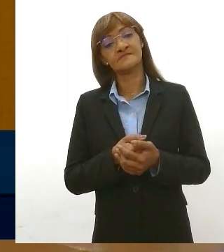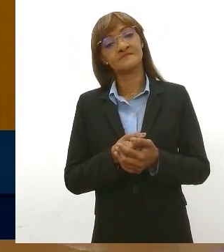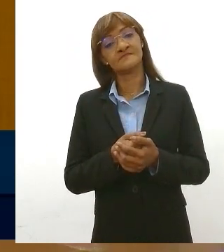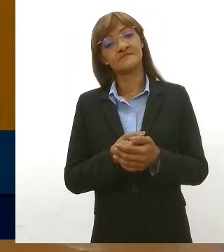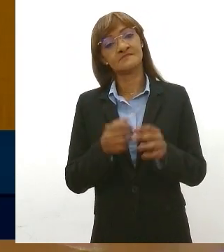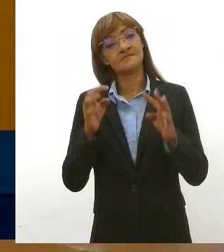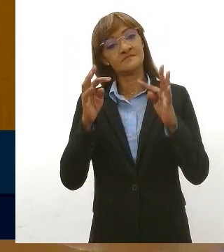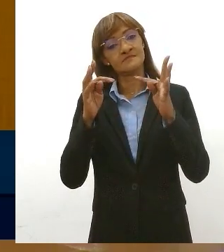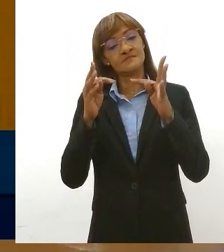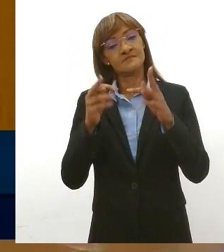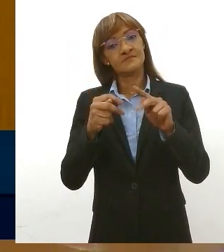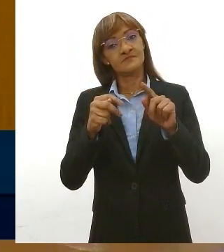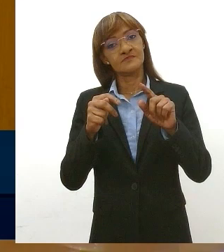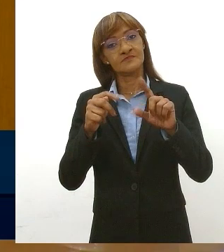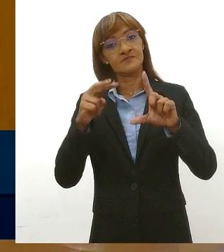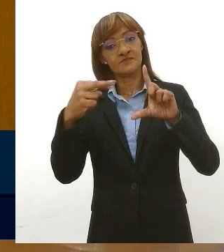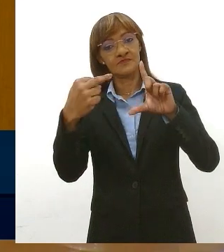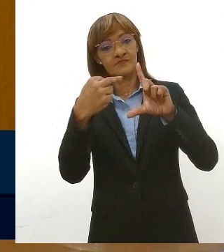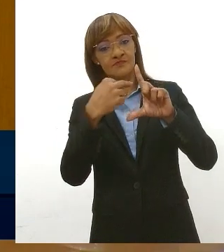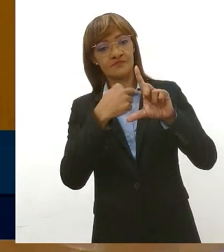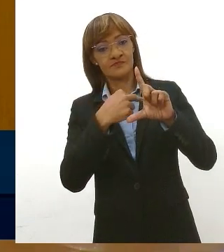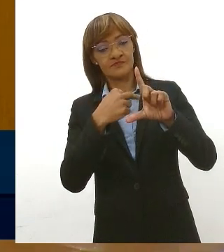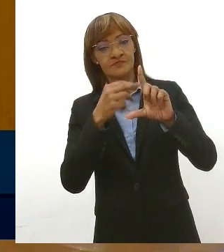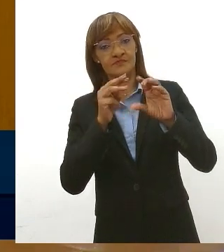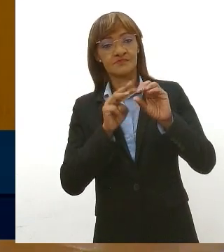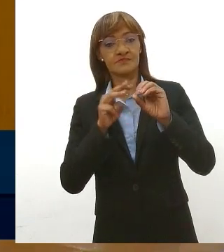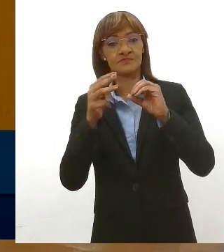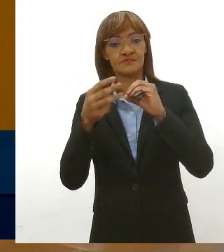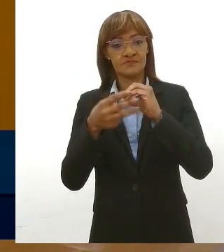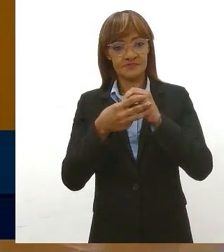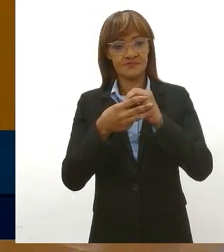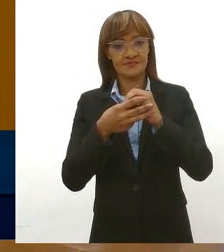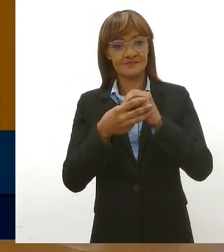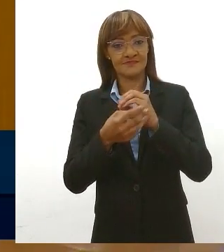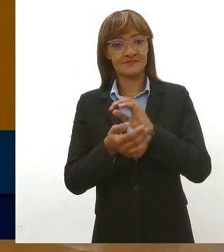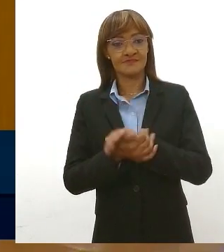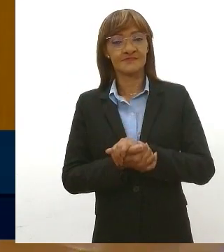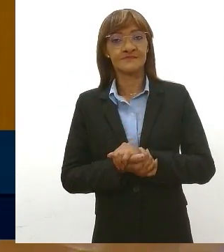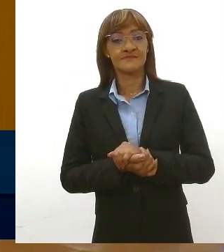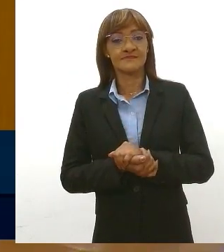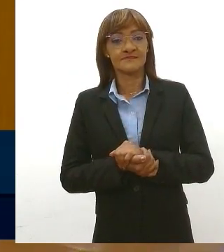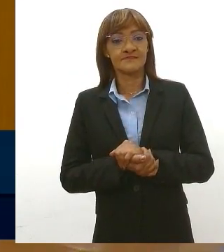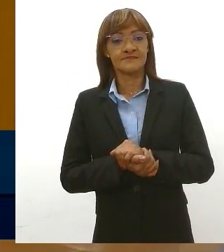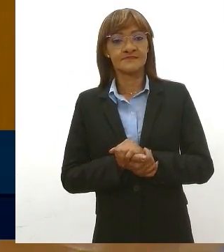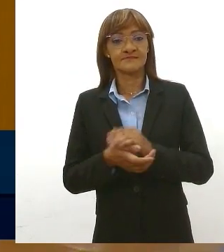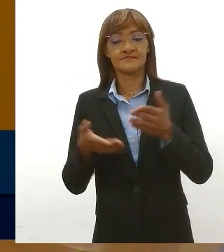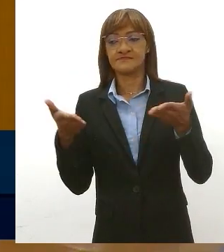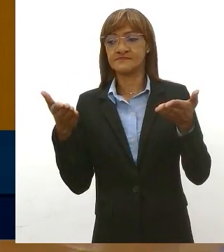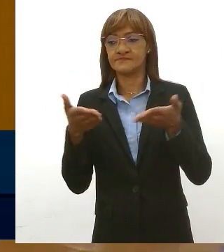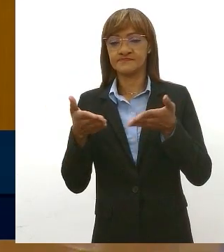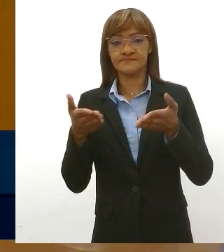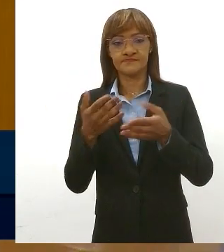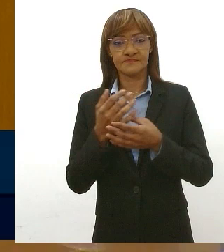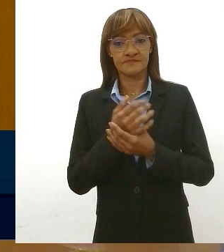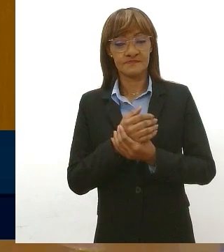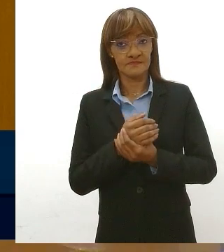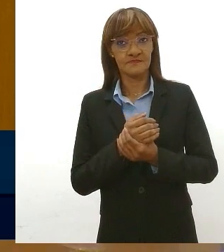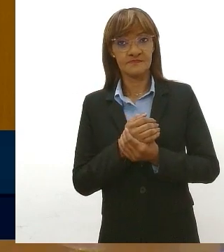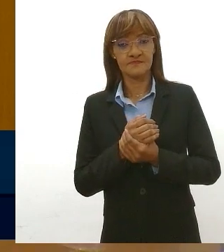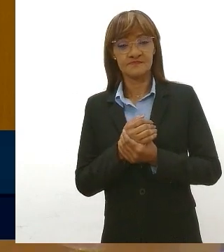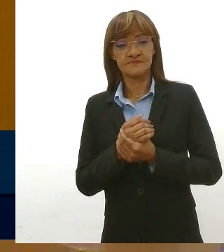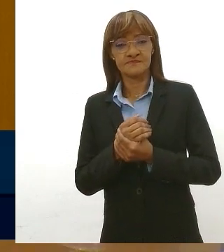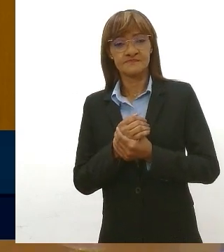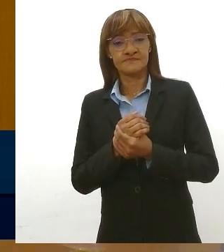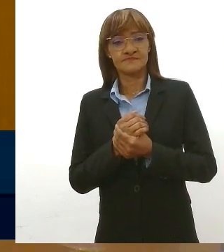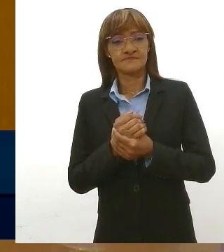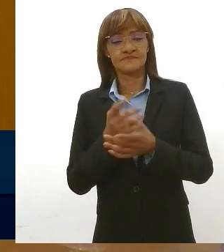rede Alese, da agência Alese. Ocupo o grande expediente, colegas deputados, inicialmente, para também aqui